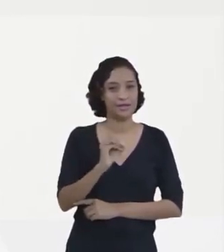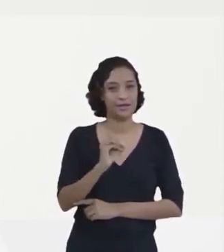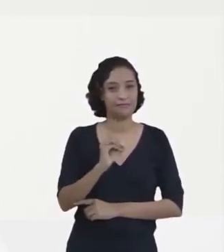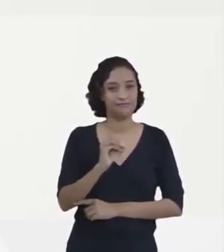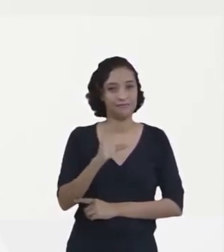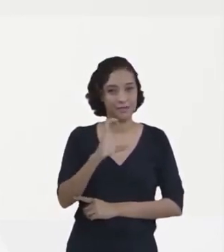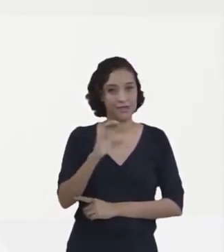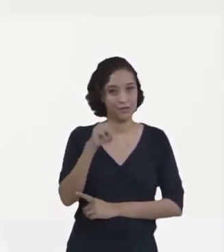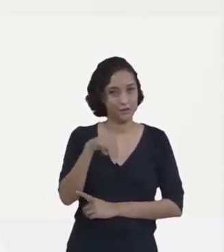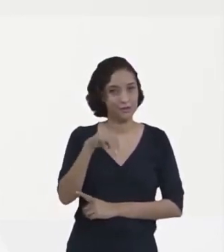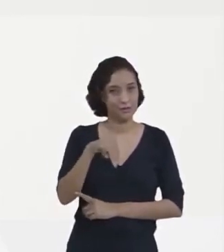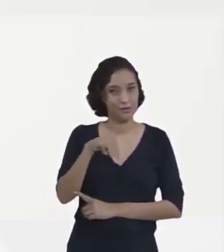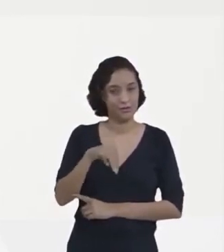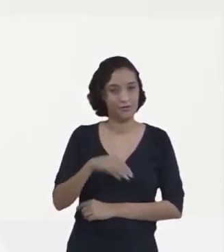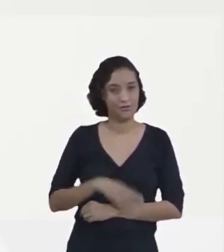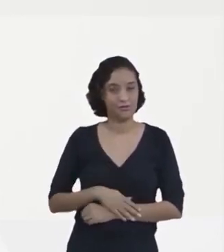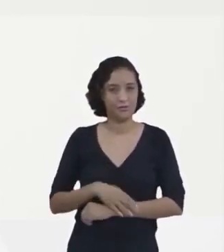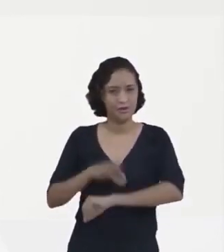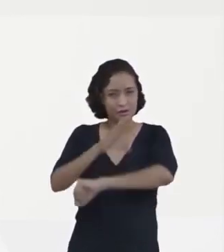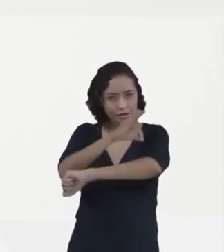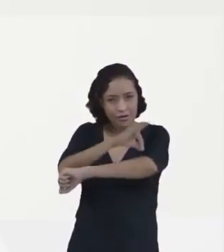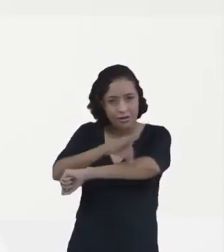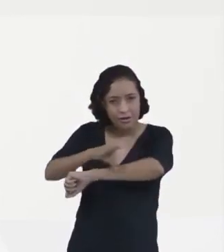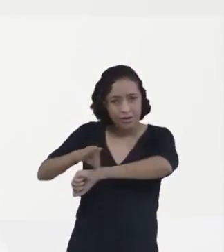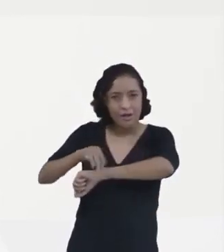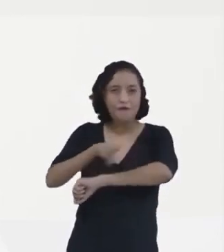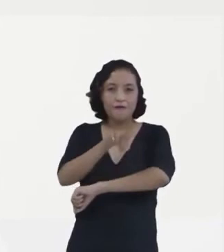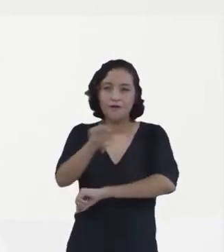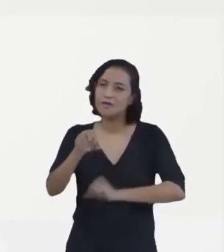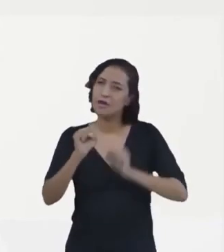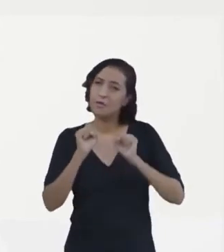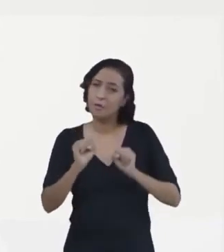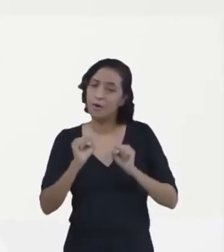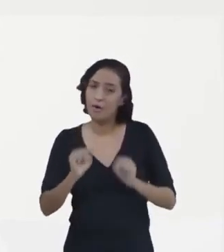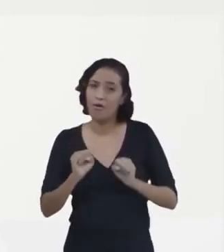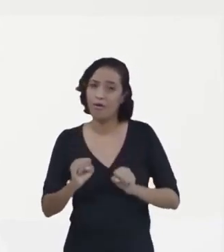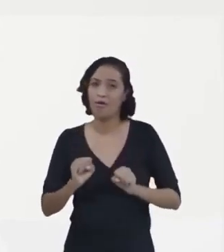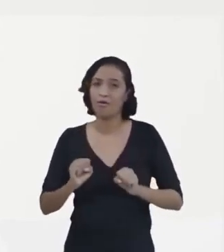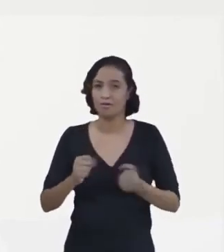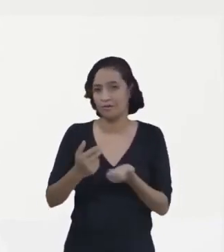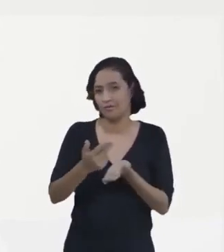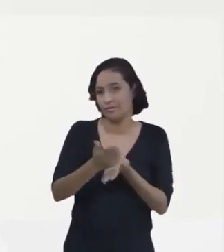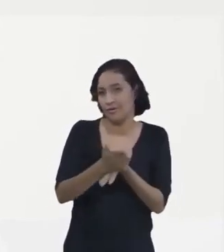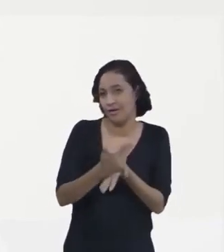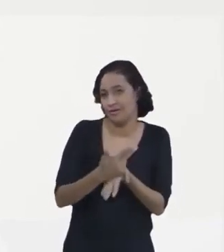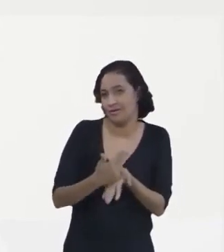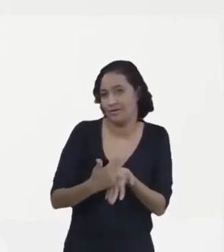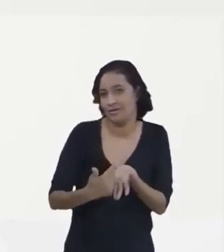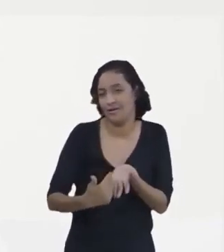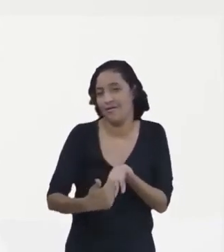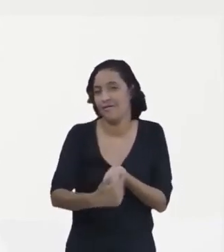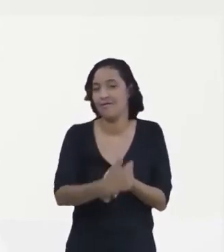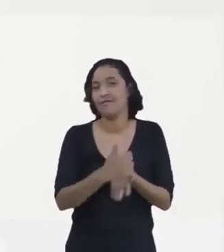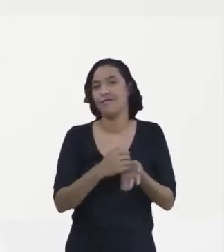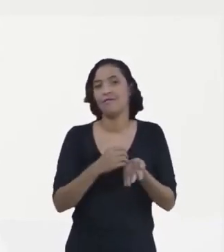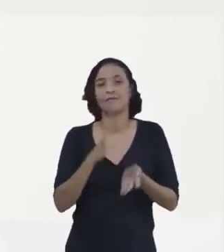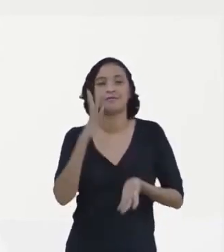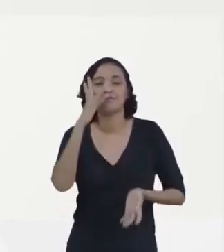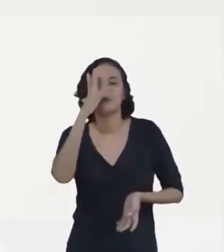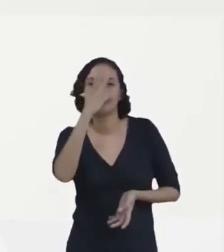centímetros. Essa régua que vocês podem desenhar, vocês podem fazer muitos desenhos bonitos, vocês podem